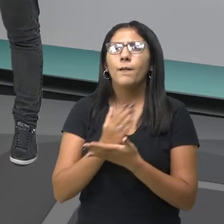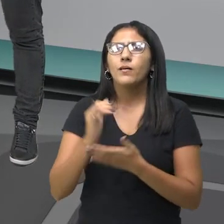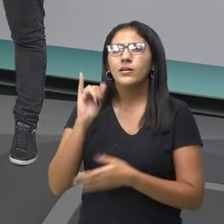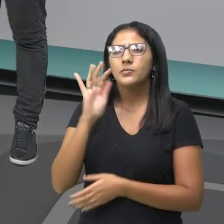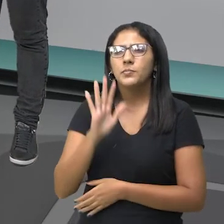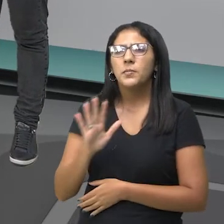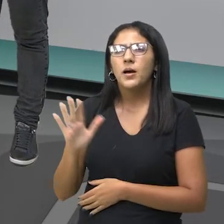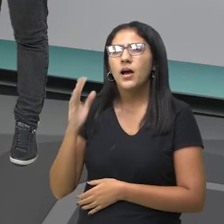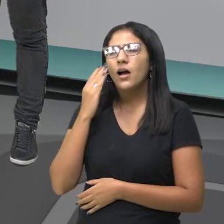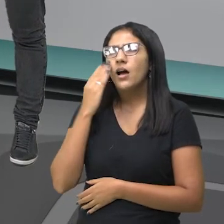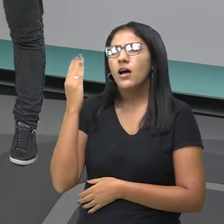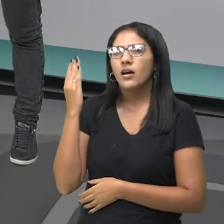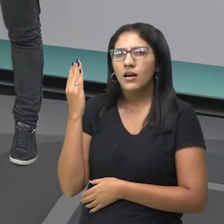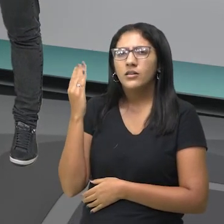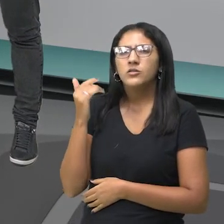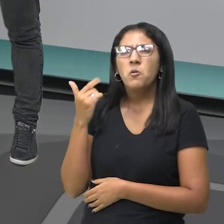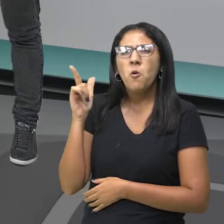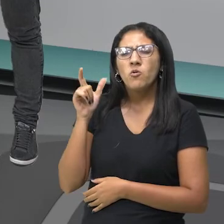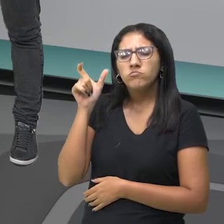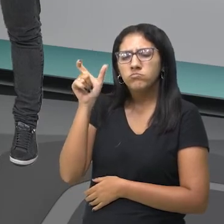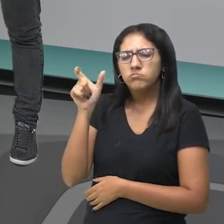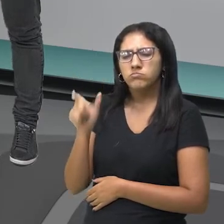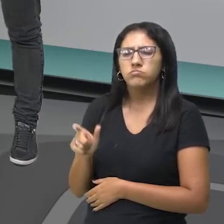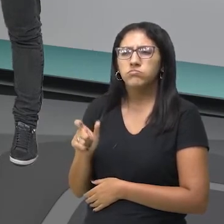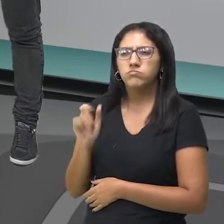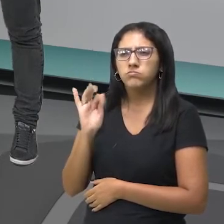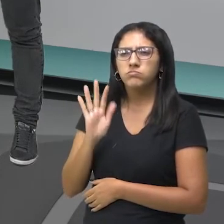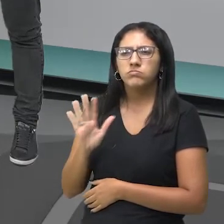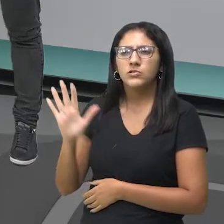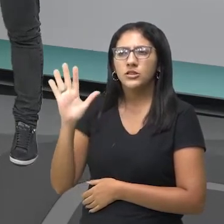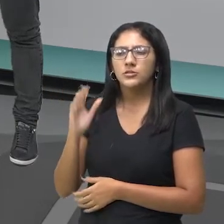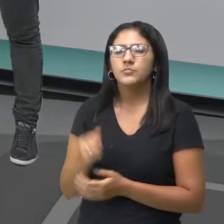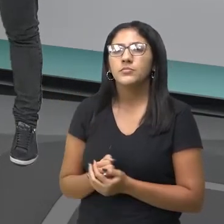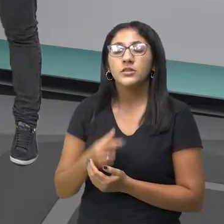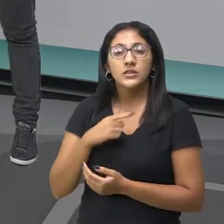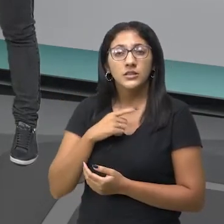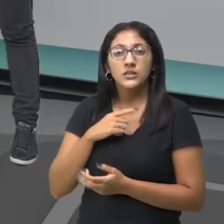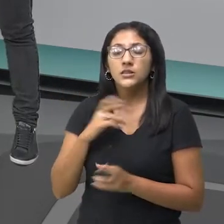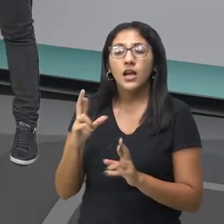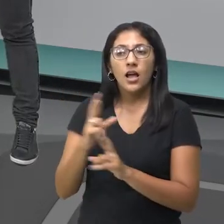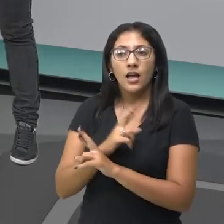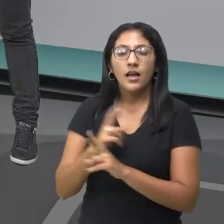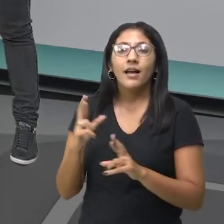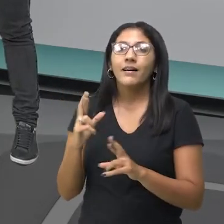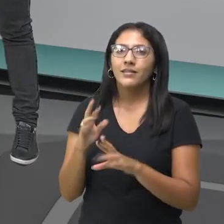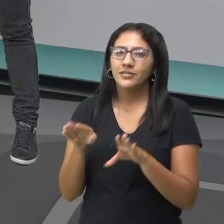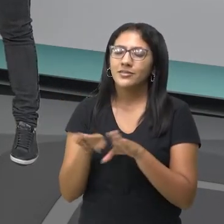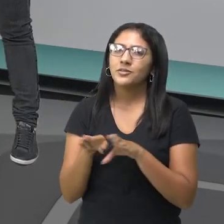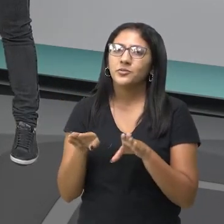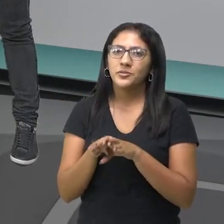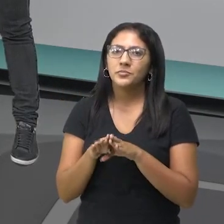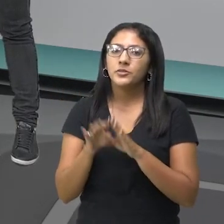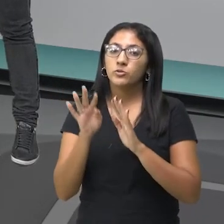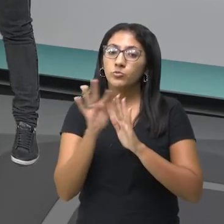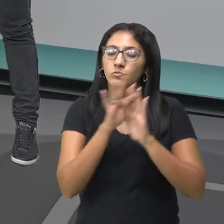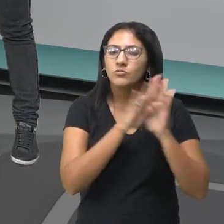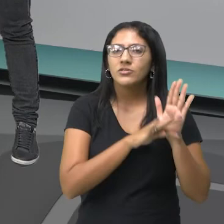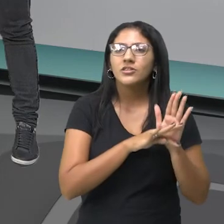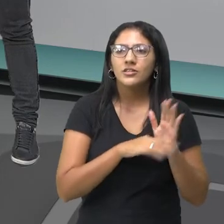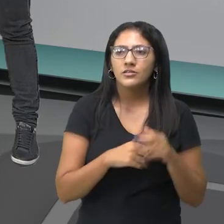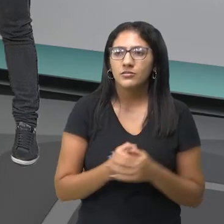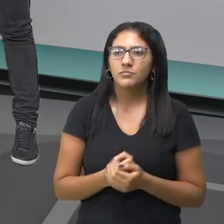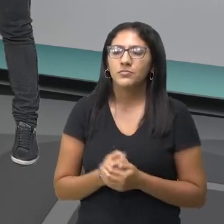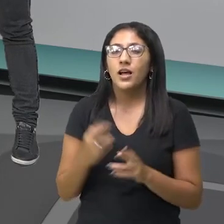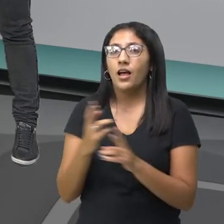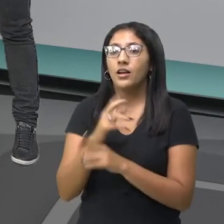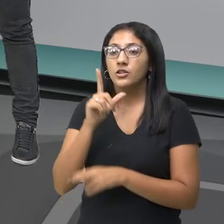imagens aqui ao lado do texto, bem nesse cantinho, que são relacionadas também ao texto principal. Olha só, lixo nas